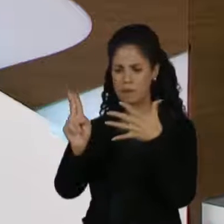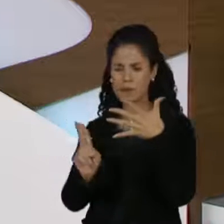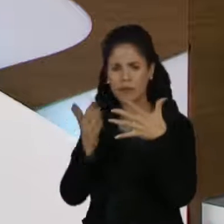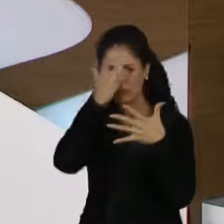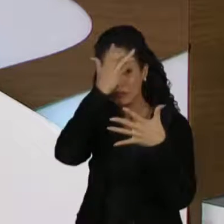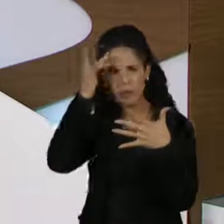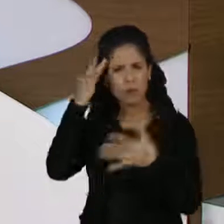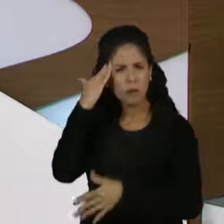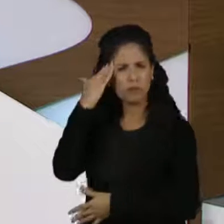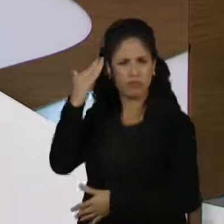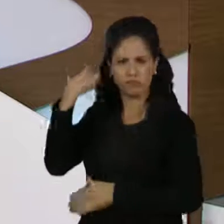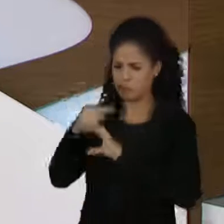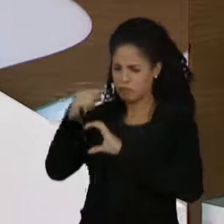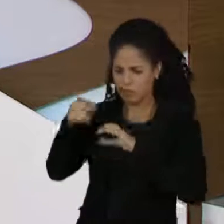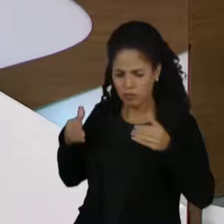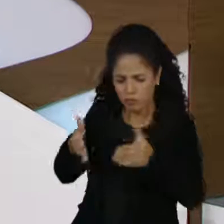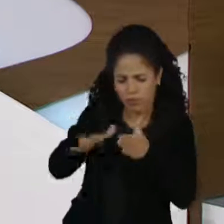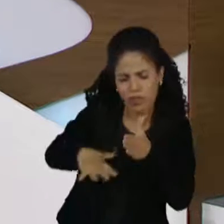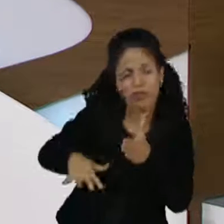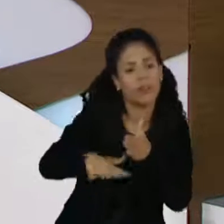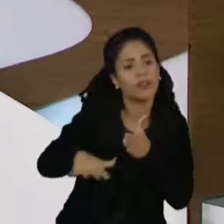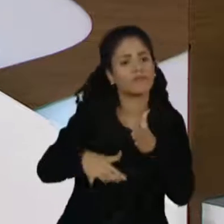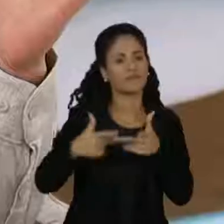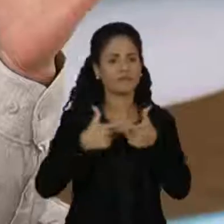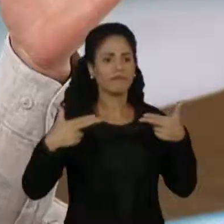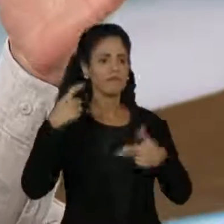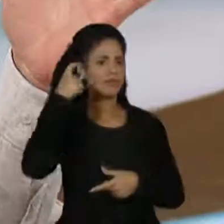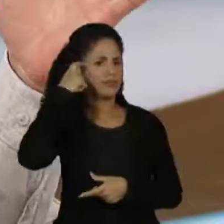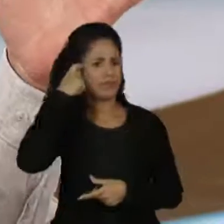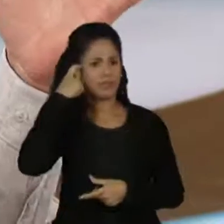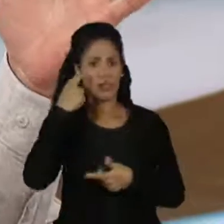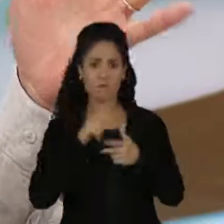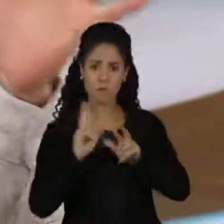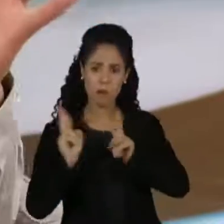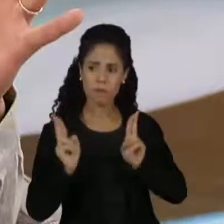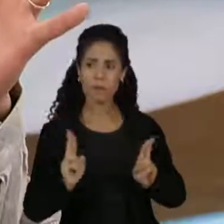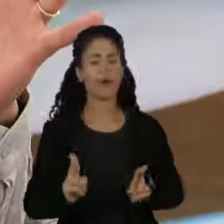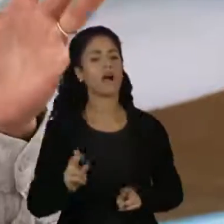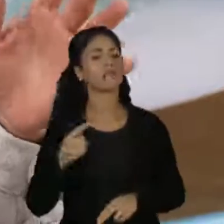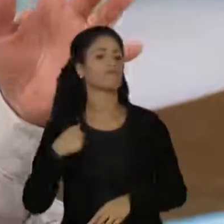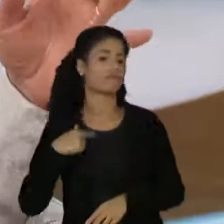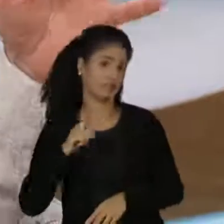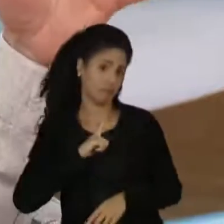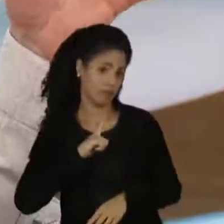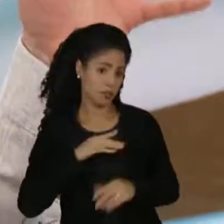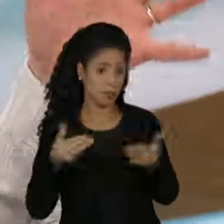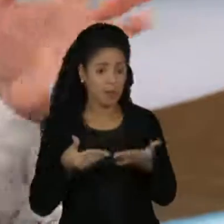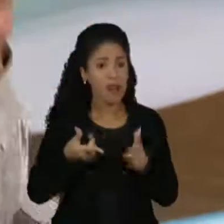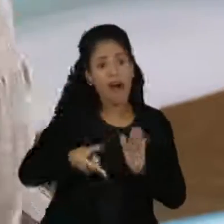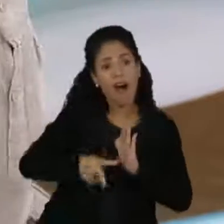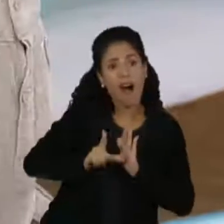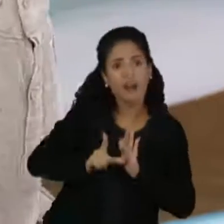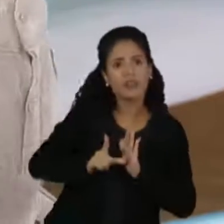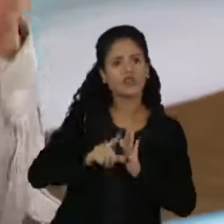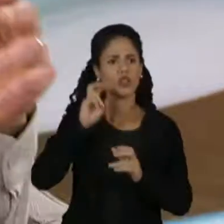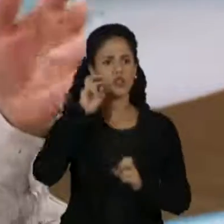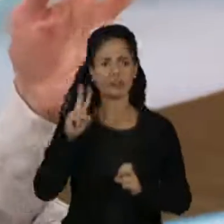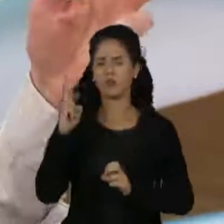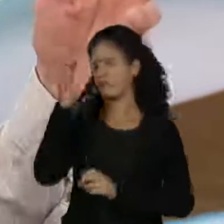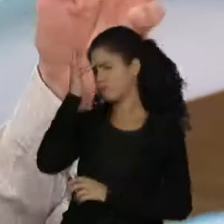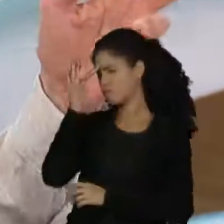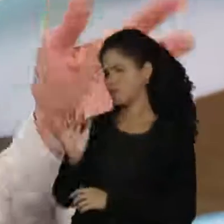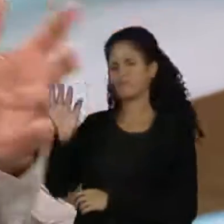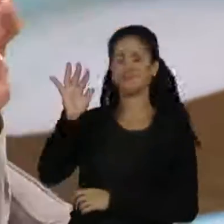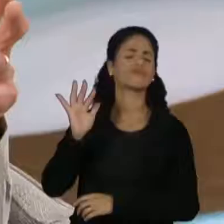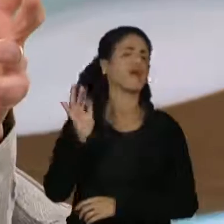pensa... menos, agora todo mundo está pensando no Oppenheimer, mas isso é porque é agora, né? Mas antes, a gente pensava só nesses visionários